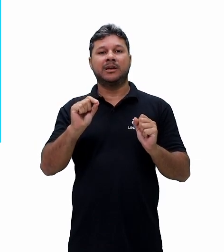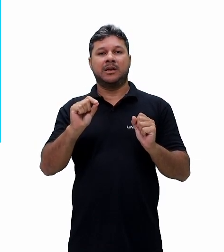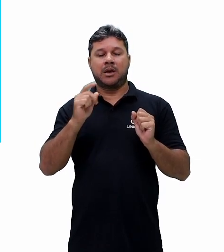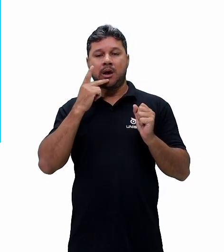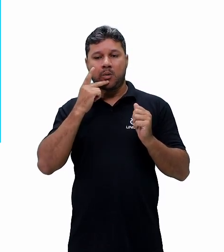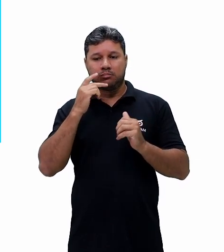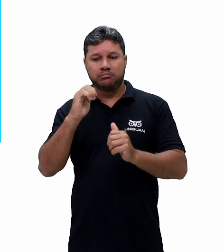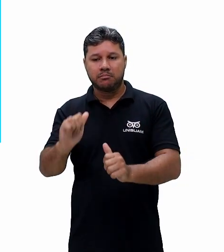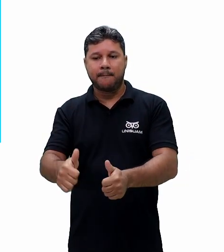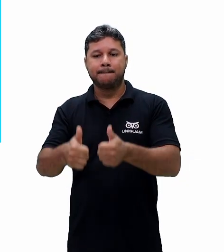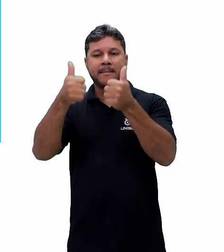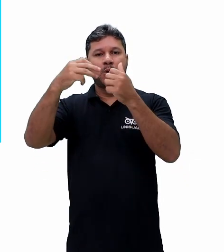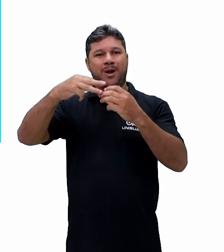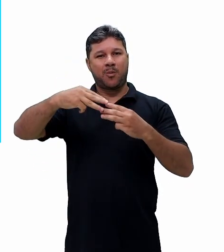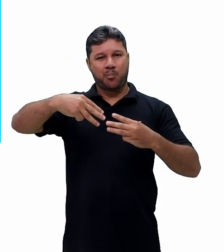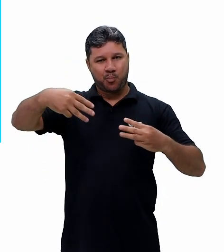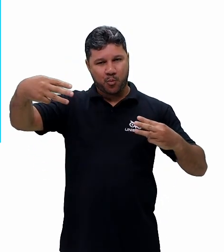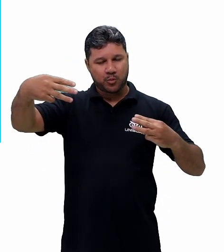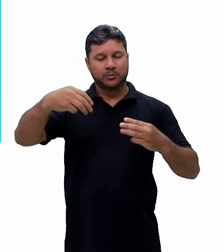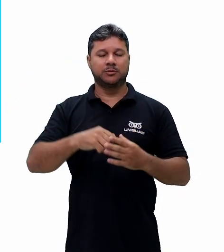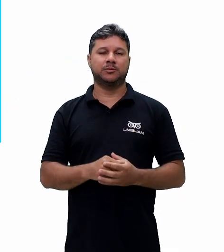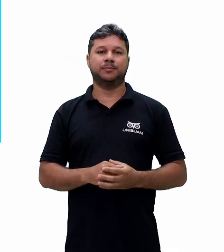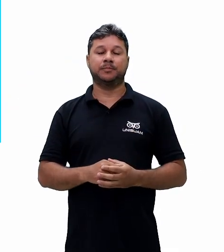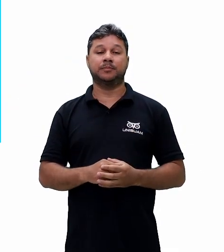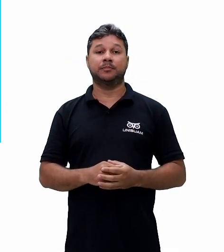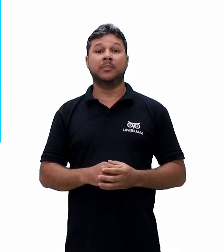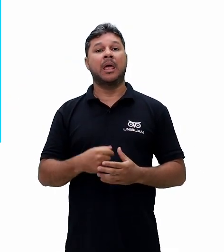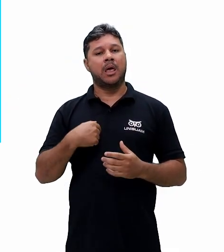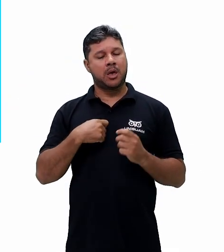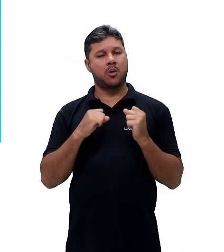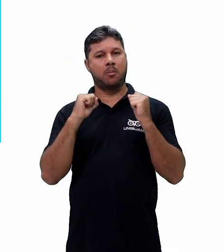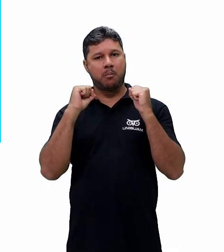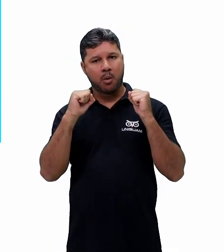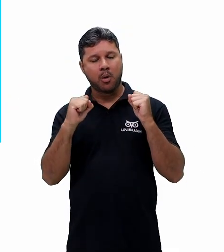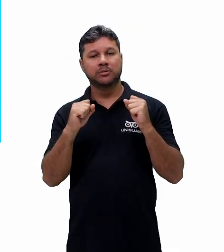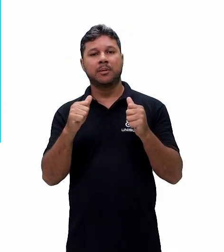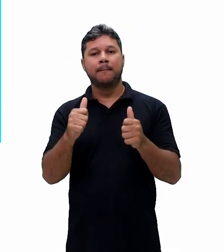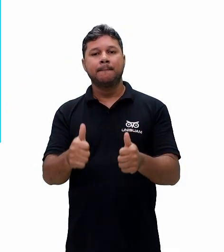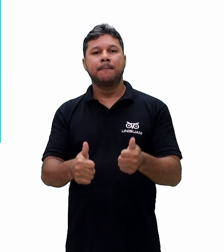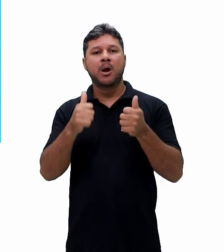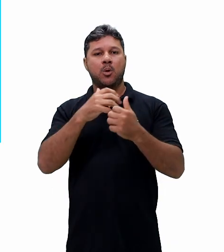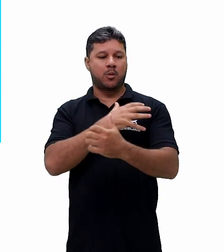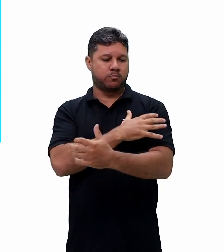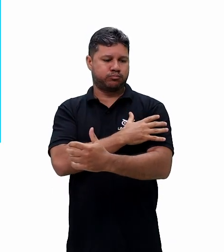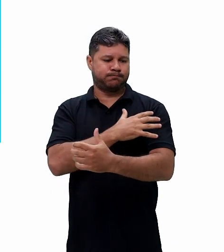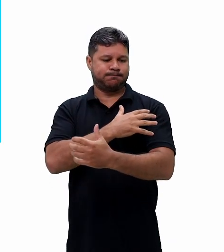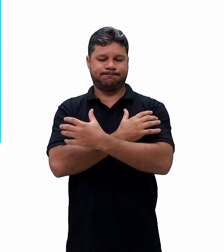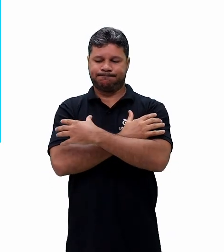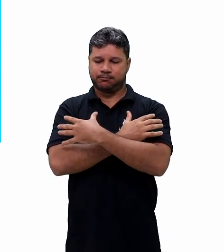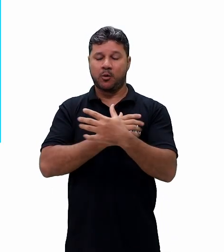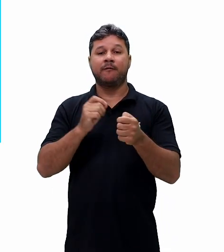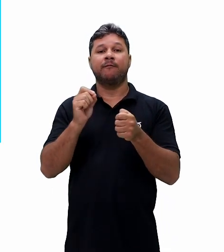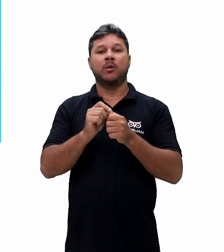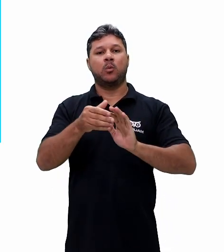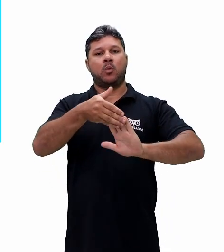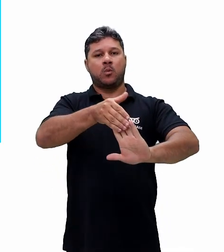sim induzir hipertrofia muscular. Ou seja, eu posso aumentar o meu volume